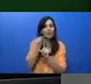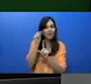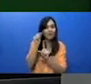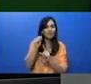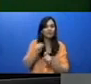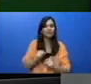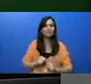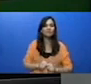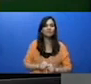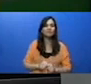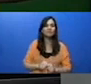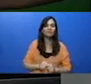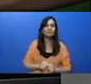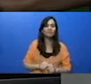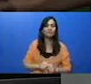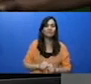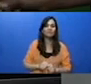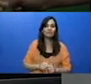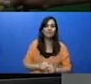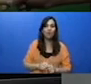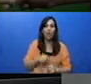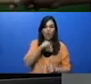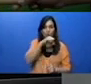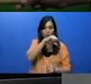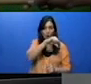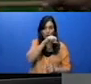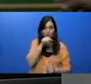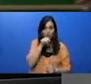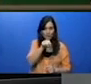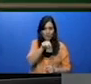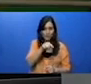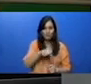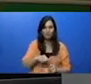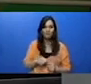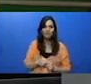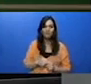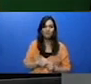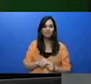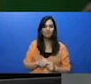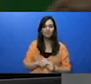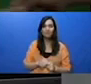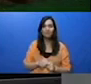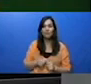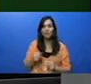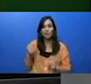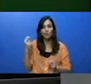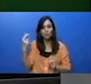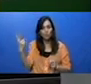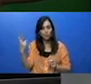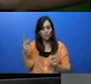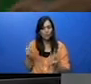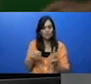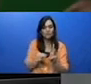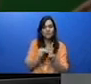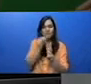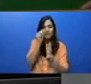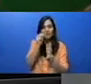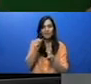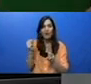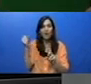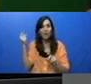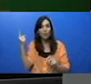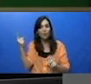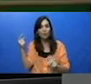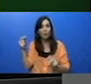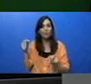último, 9.215, 9 milhares, 2 centenas, 1 dezena e